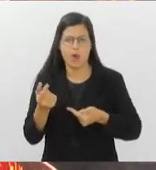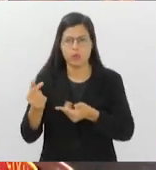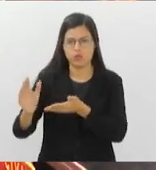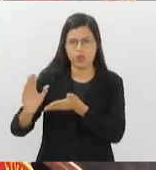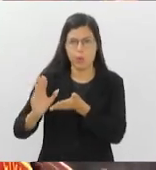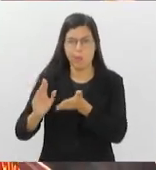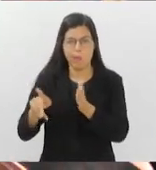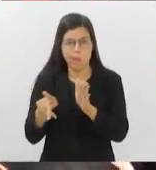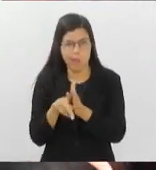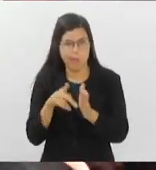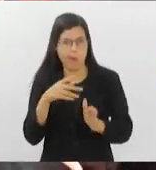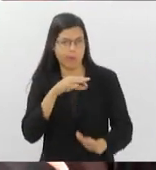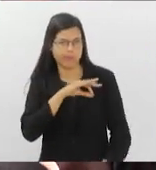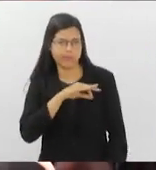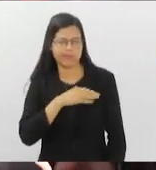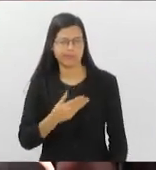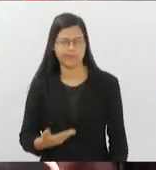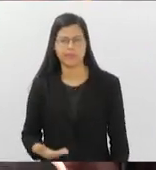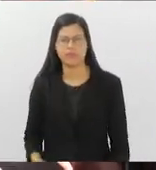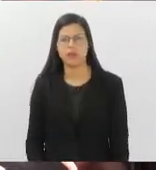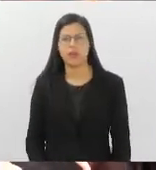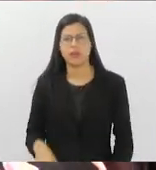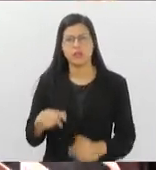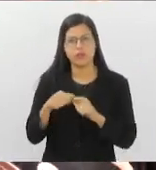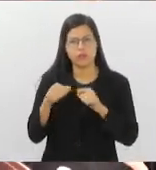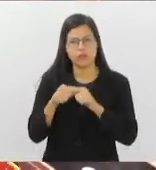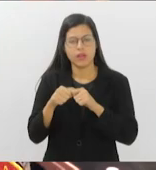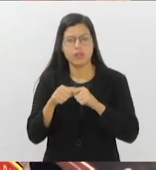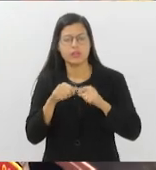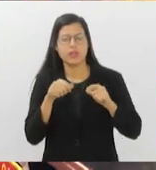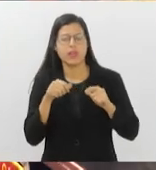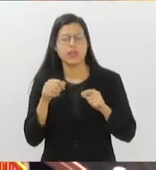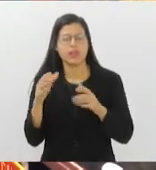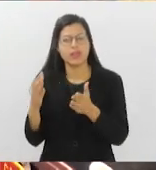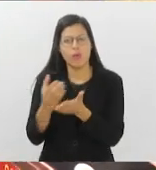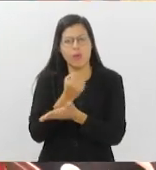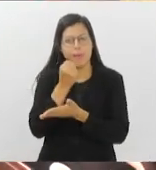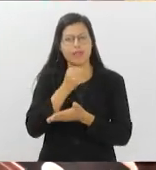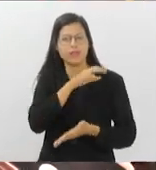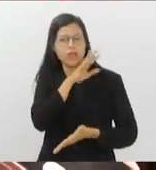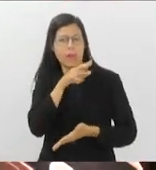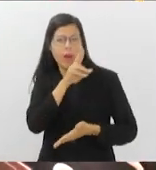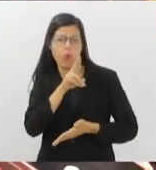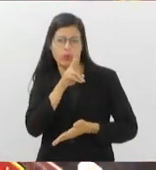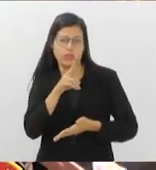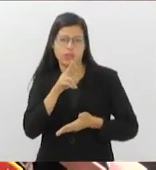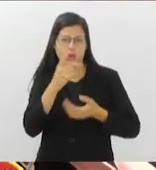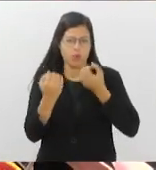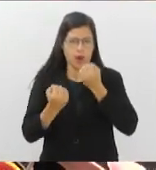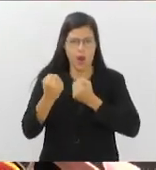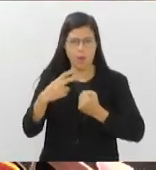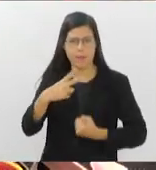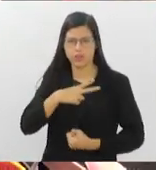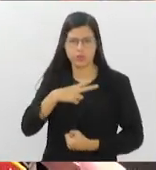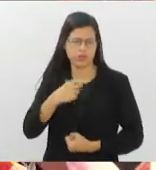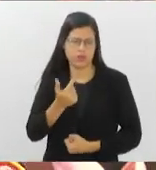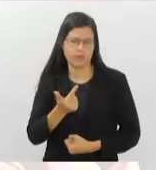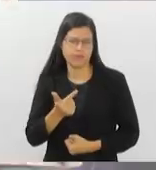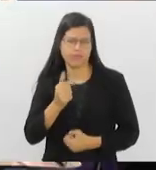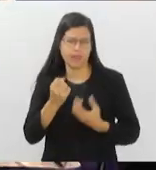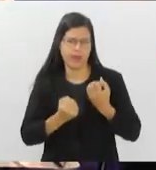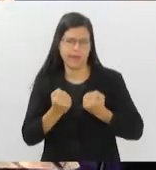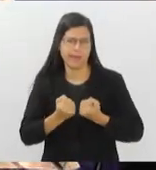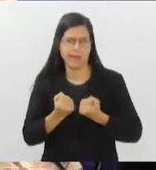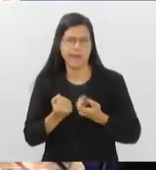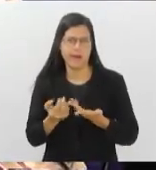florestal, como também faz resgate de animais e usando o nosso próprio carro, entendeu? Hoje a gente não tem uma viatura para poder disponibilizar para levar o pessoal.